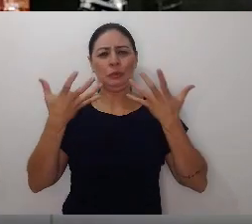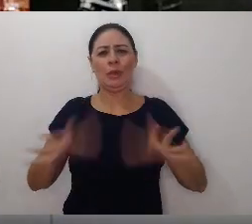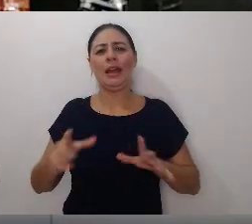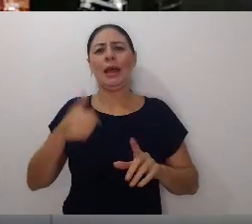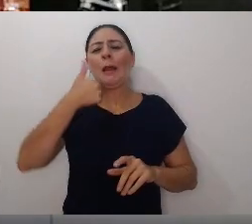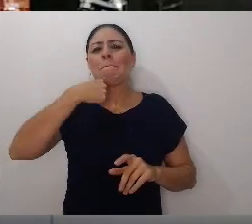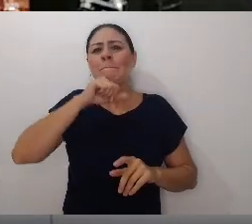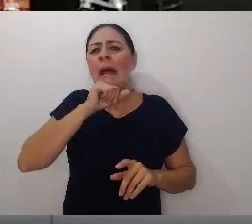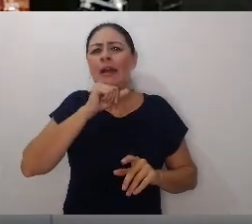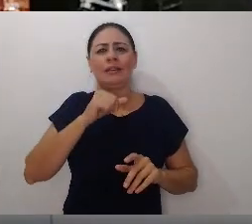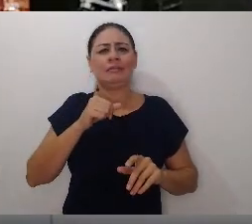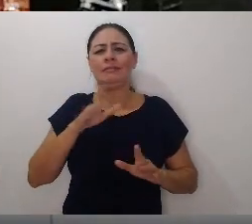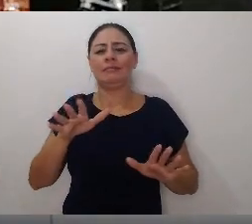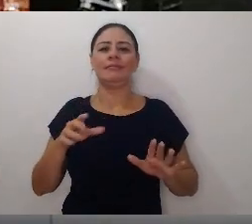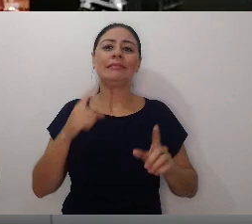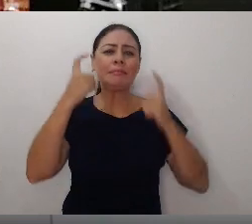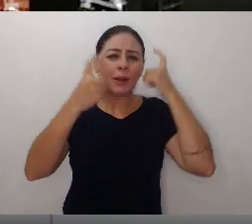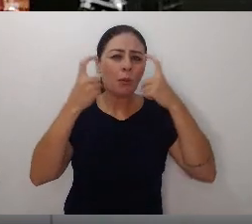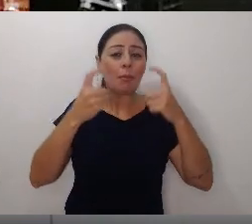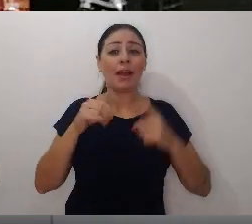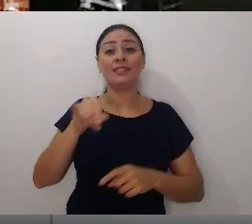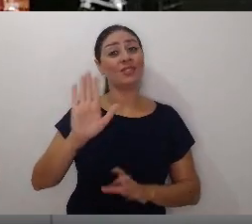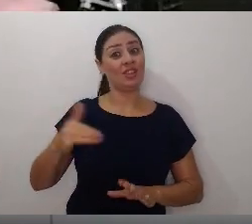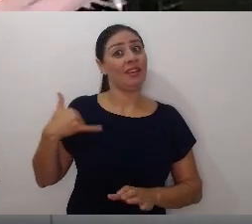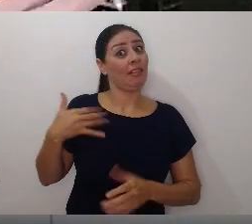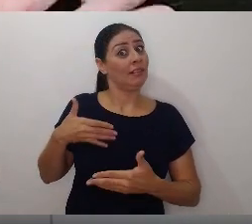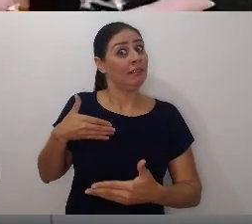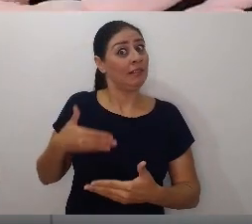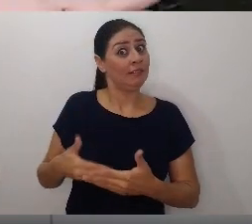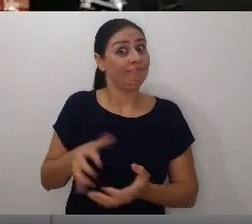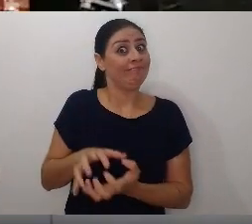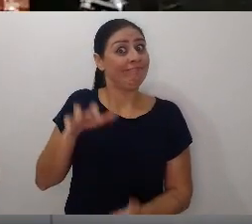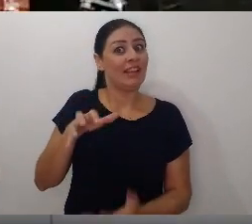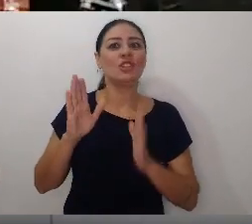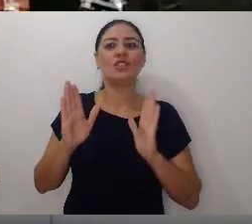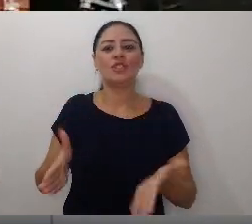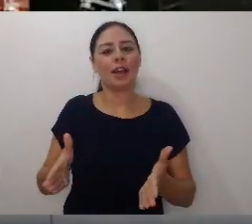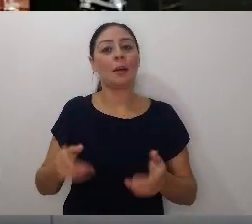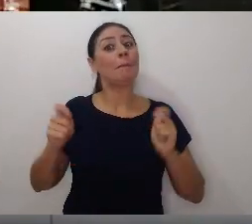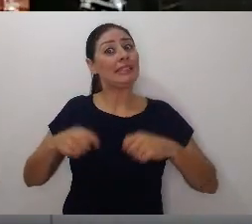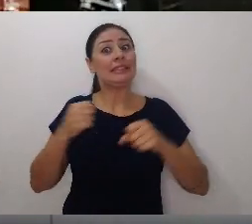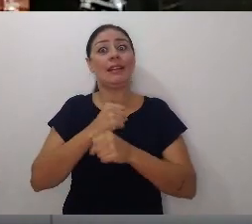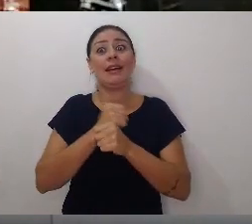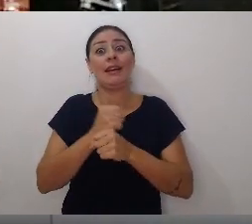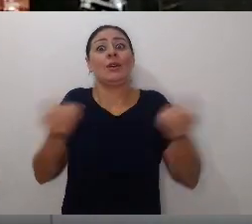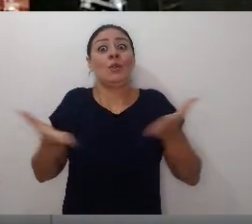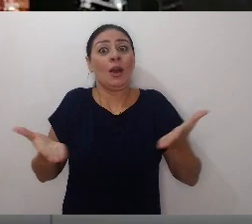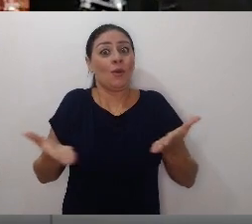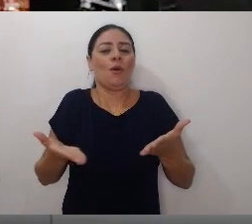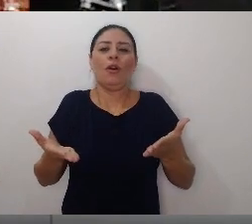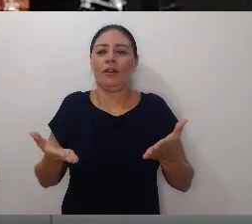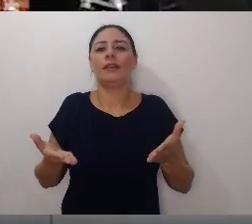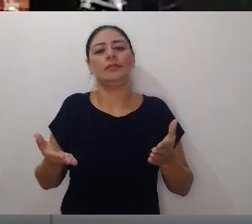assim, totalmente abortar esse plano da sua vida. Se você já está numa idade aí que tem que